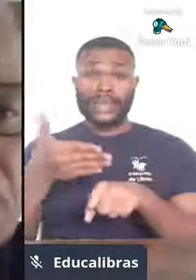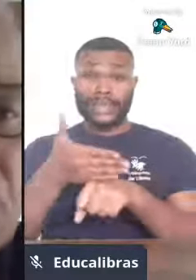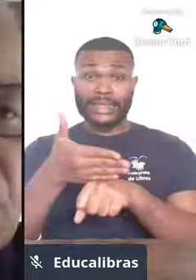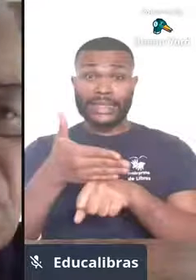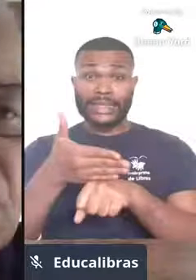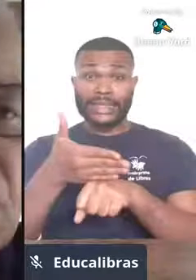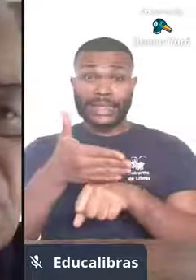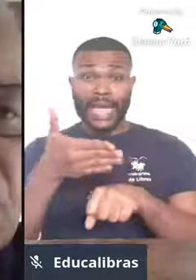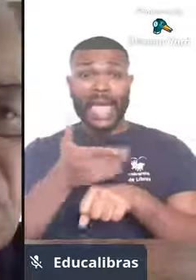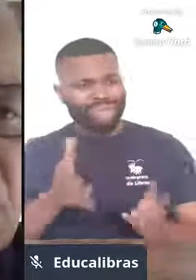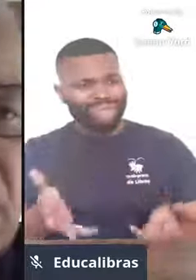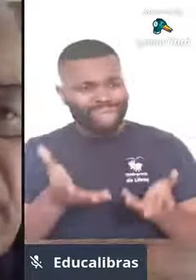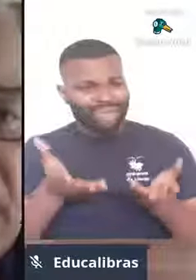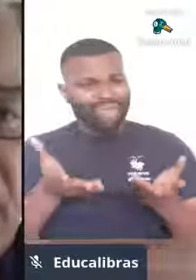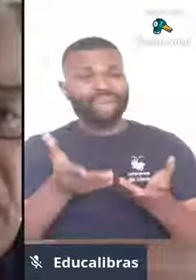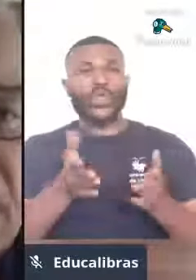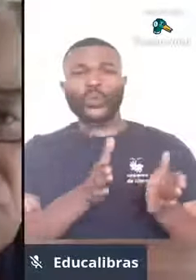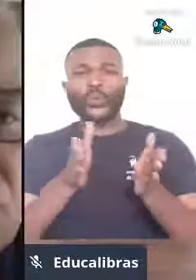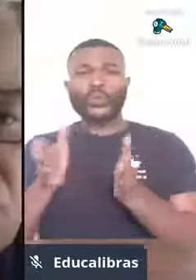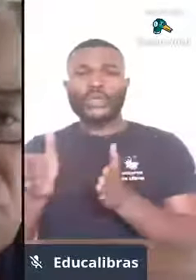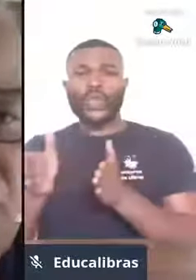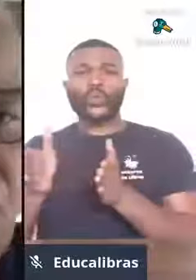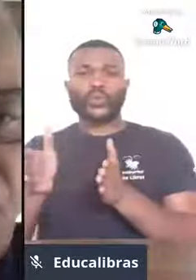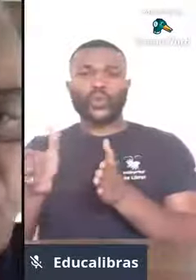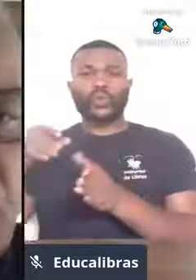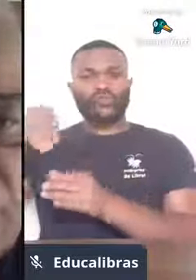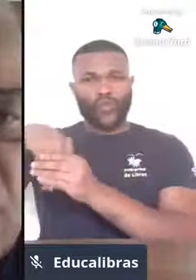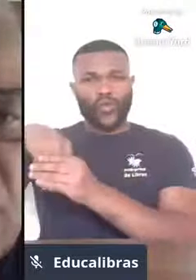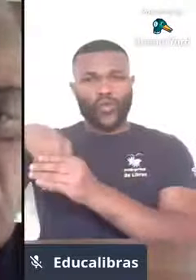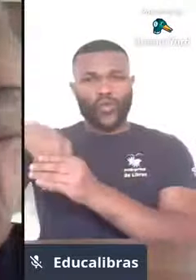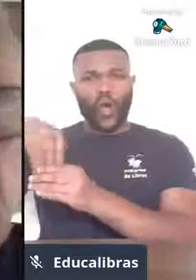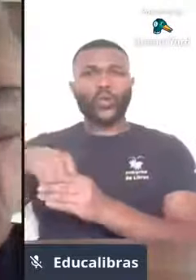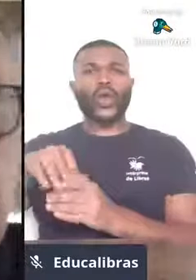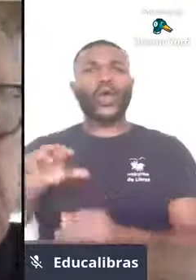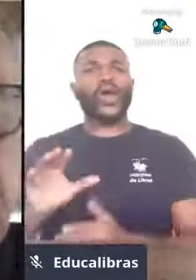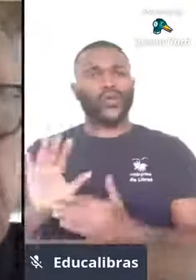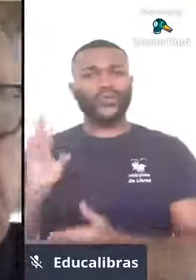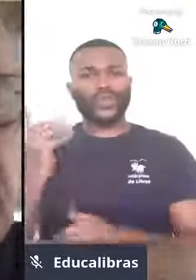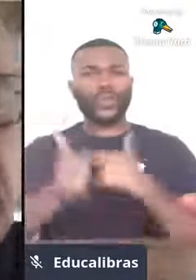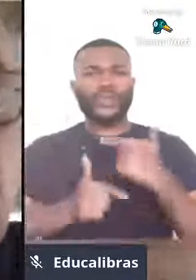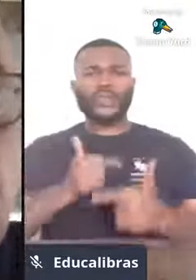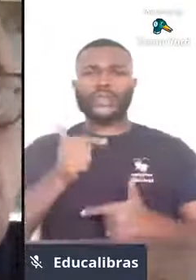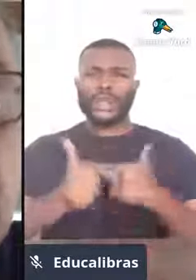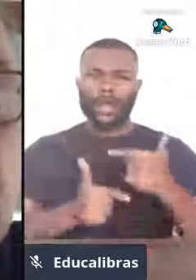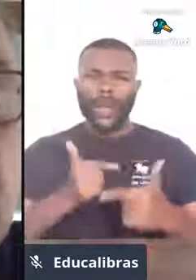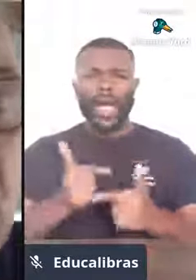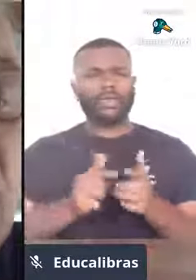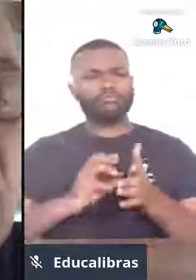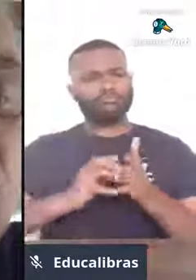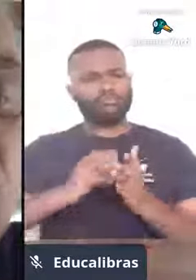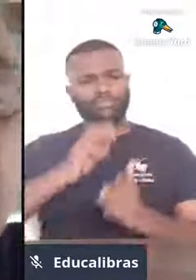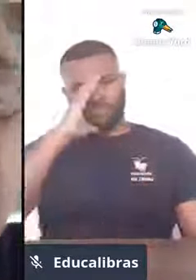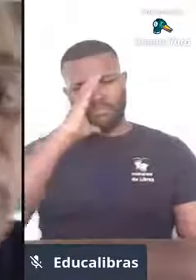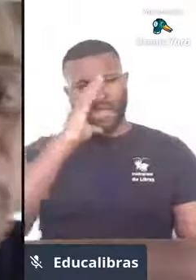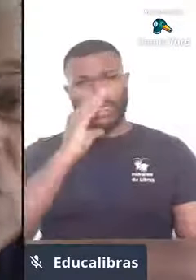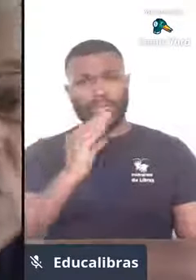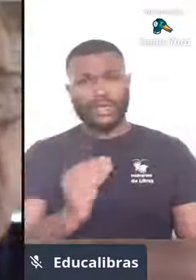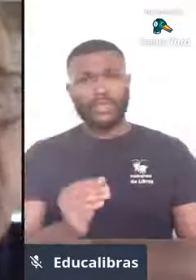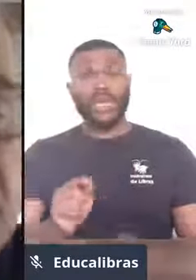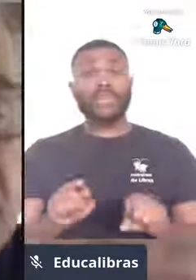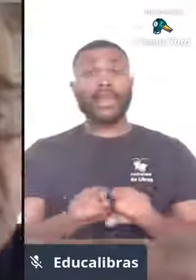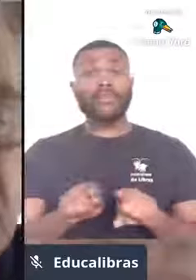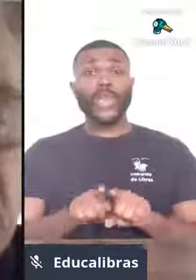turno, que foi o que aconteceu, um trabalho gigantesco do PSDB, incluindo nós, pessoas com